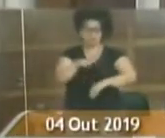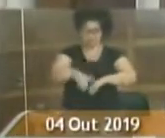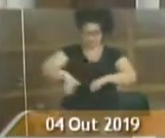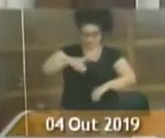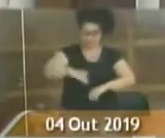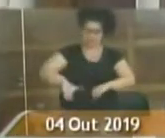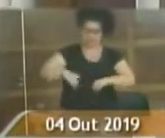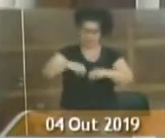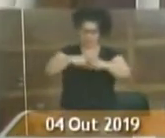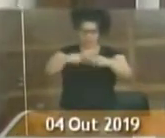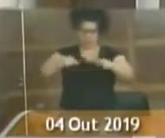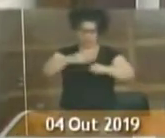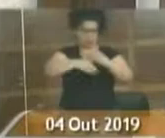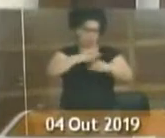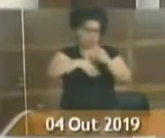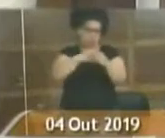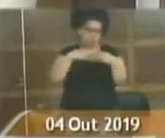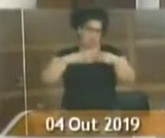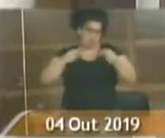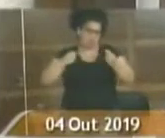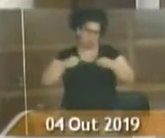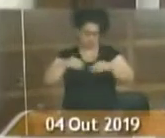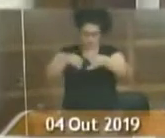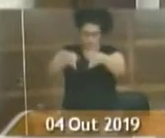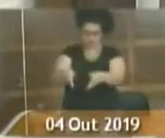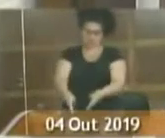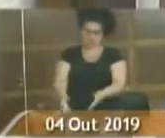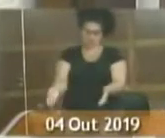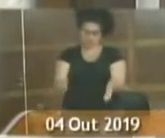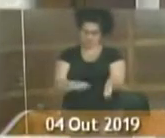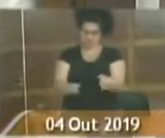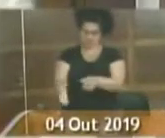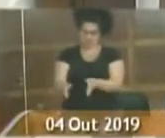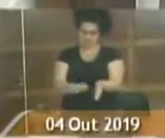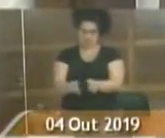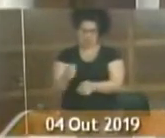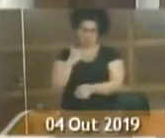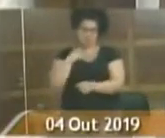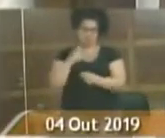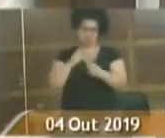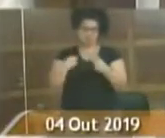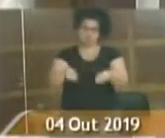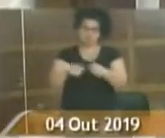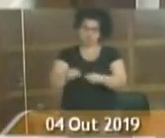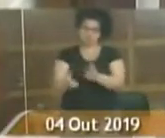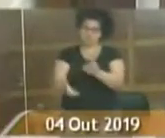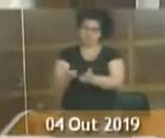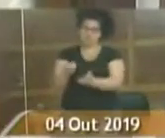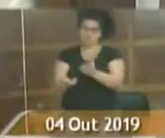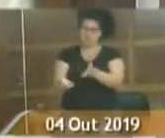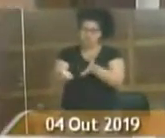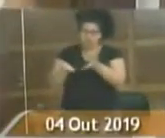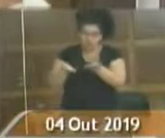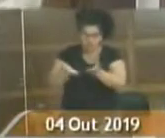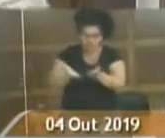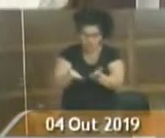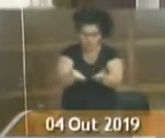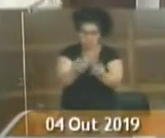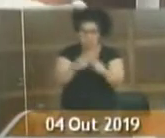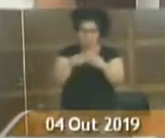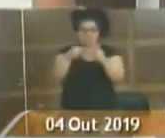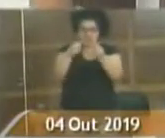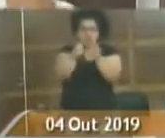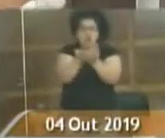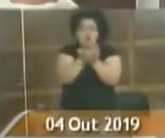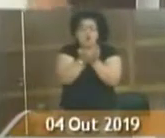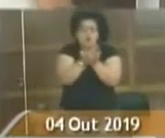né? Enrolar em algum paninho e enterrar. Não pode, ele vai ter que ser cremado no forninho, porque a cinza, é